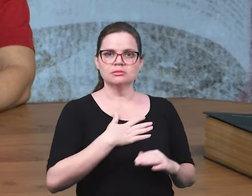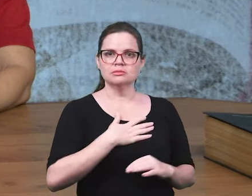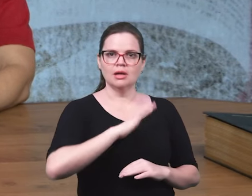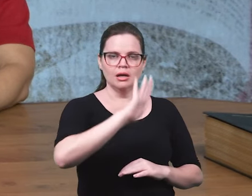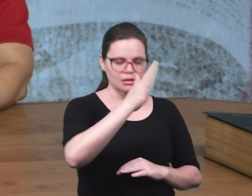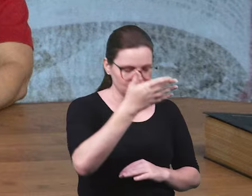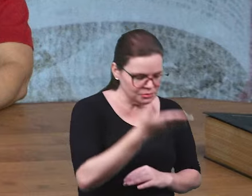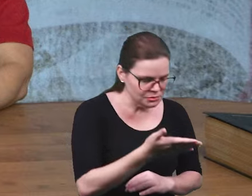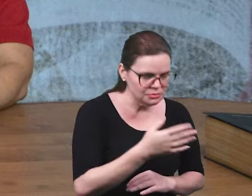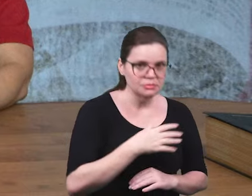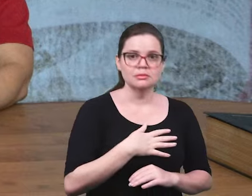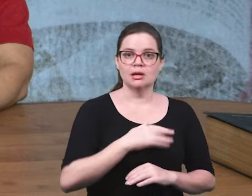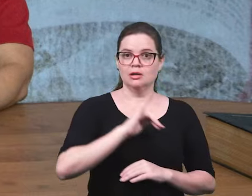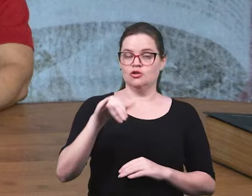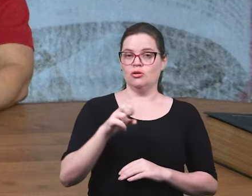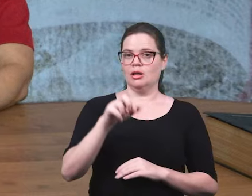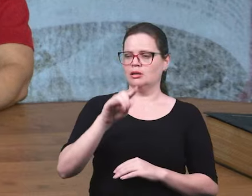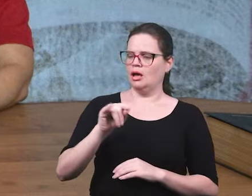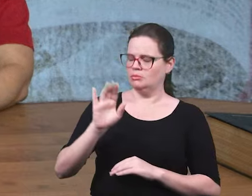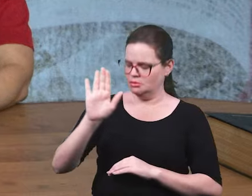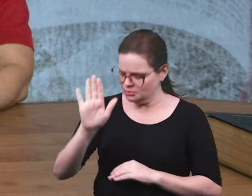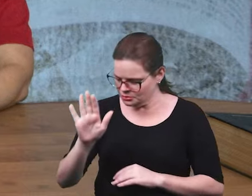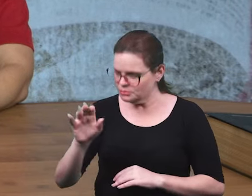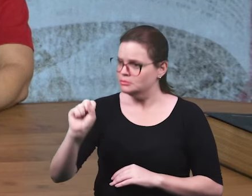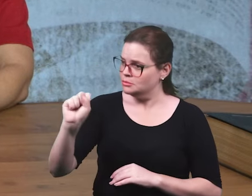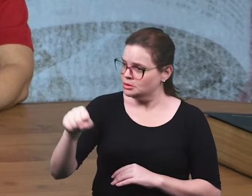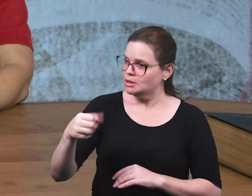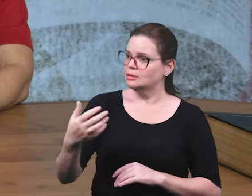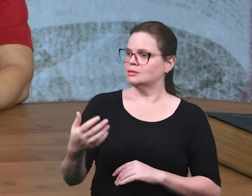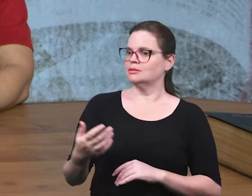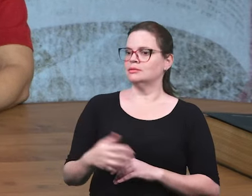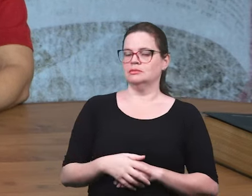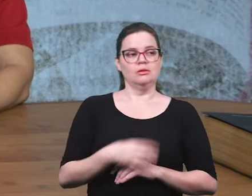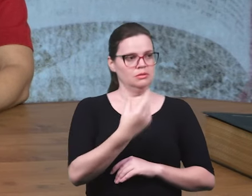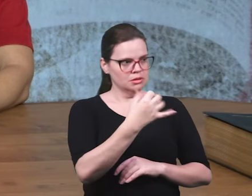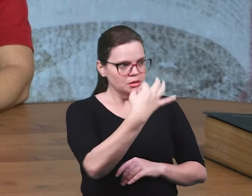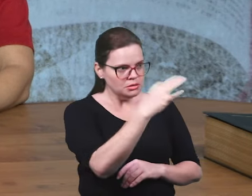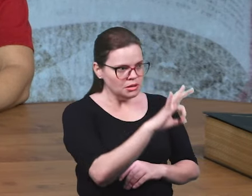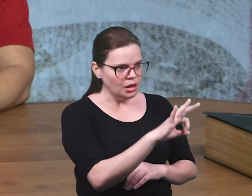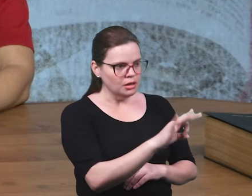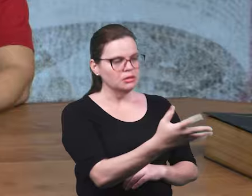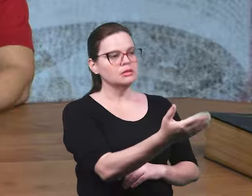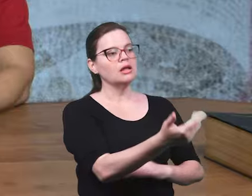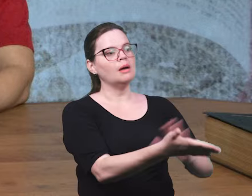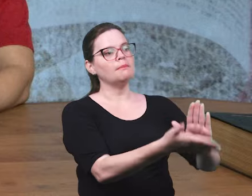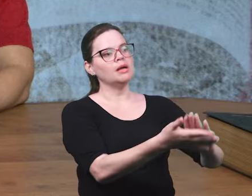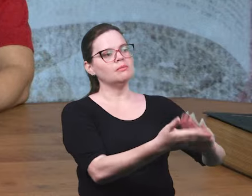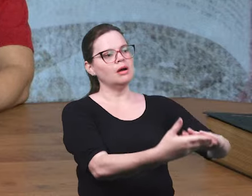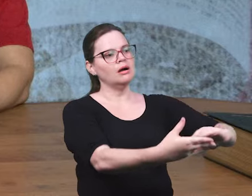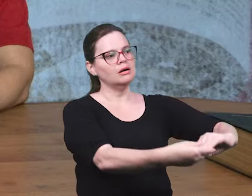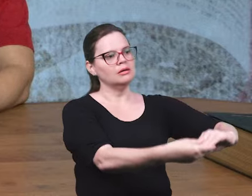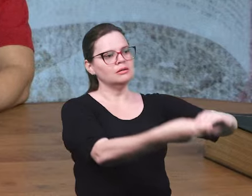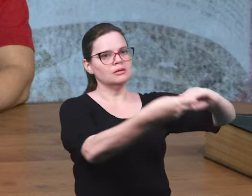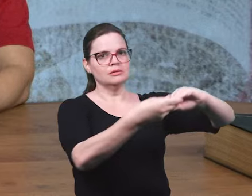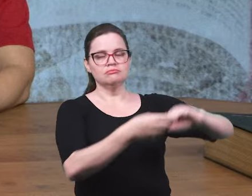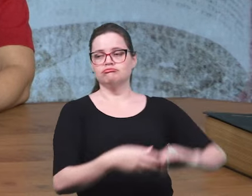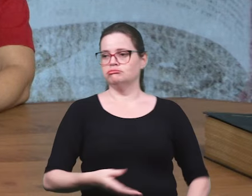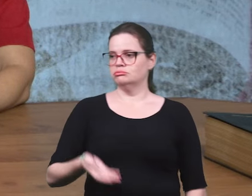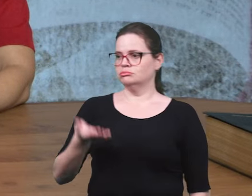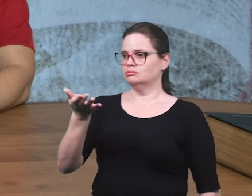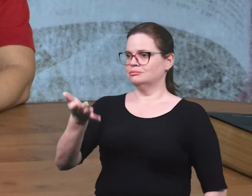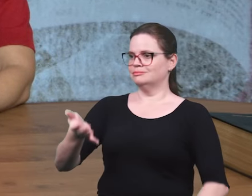E disse Jonadab: é. Então, se é, dá-me a mão. E deu-lhe a